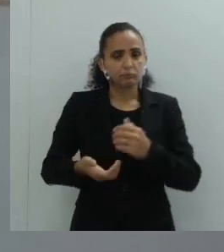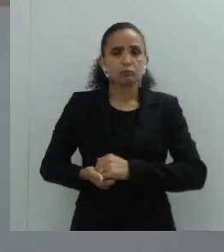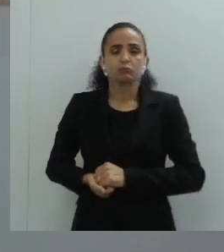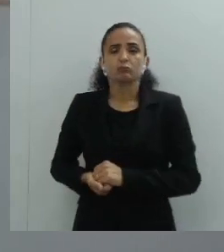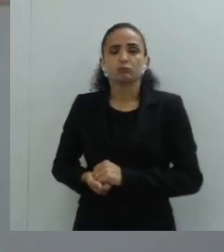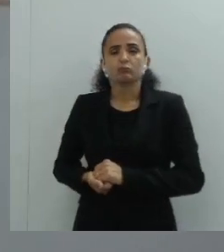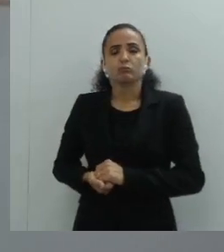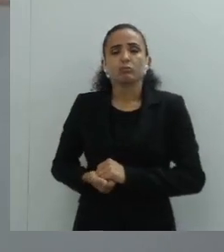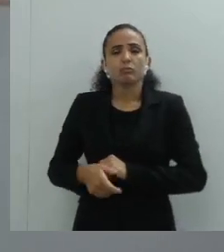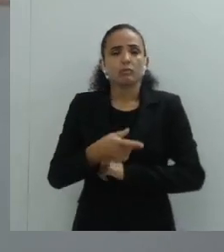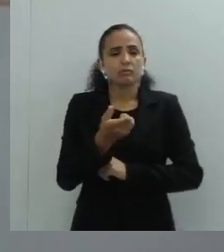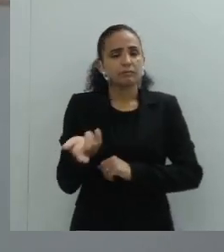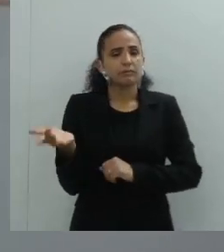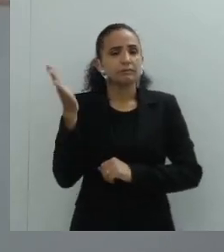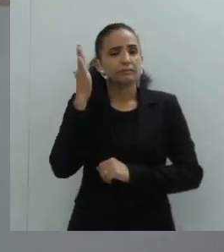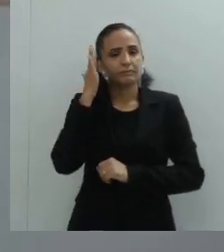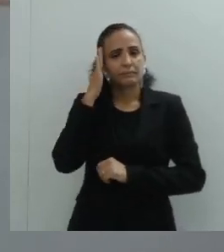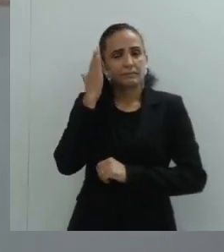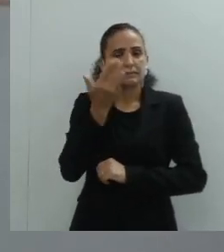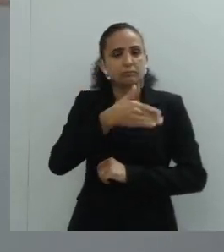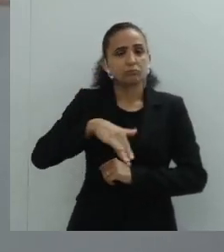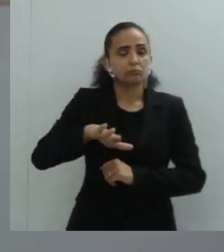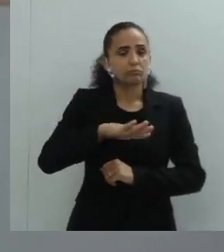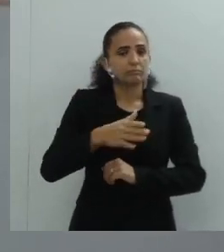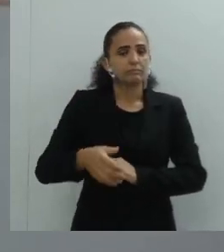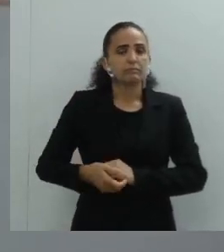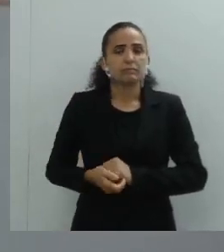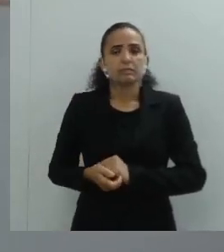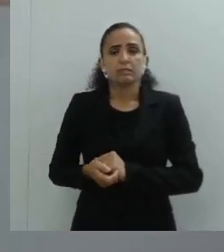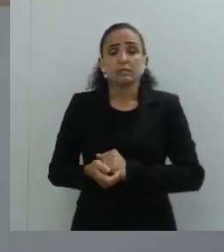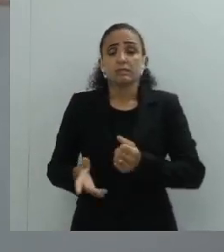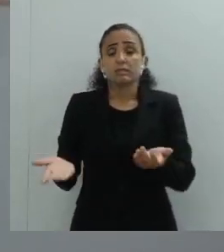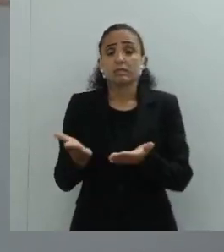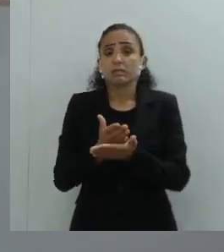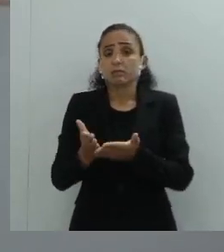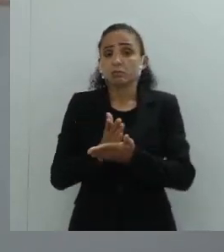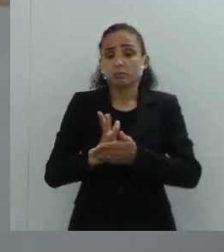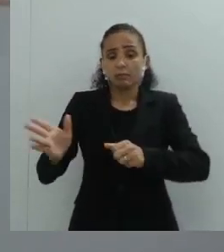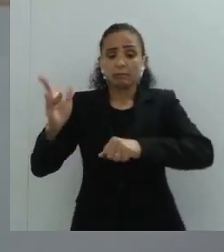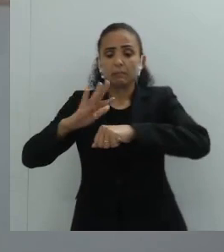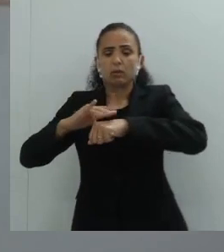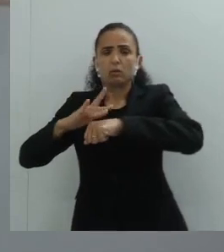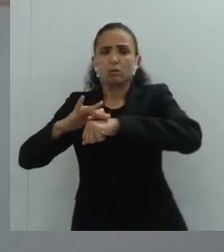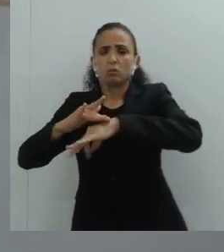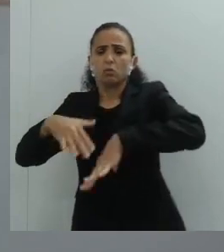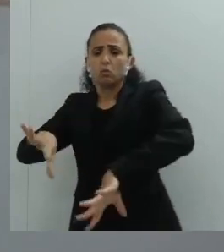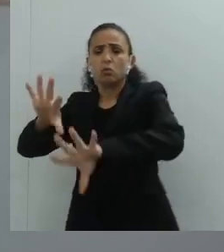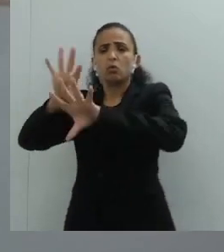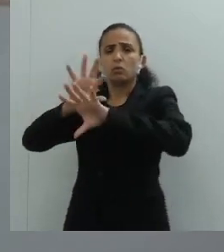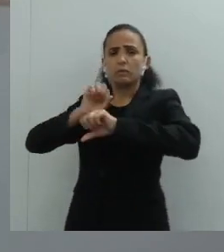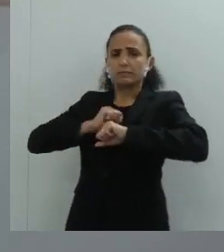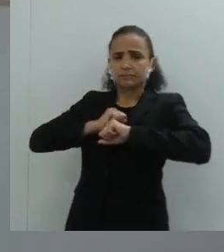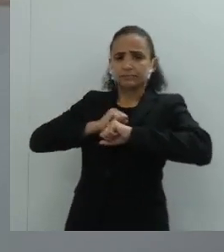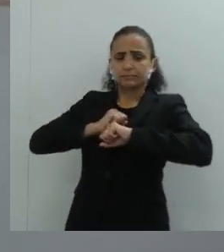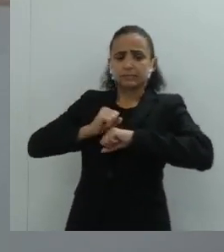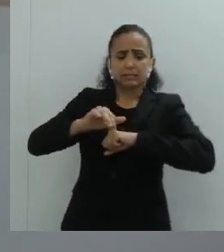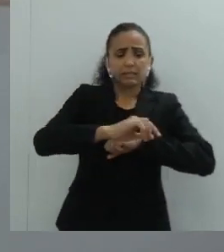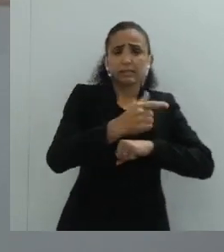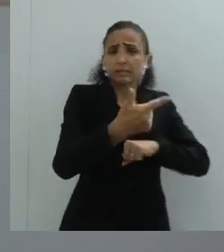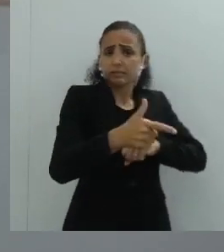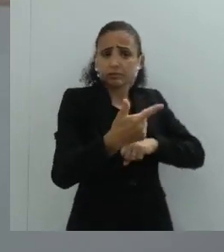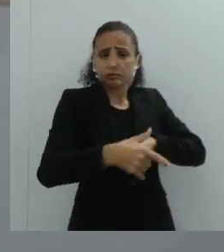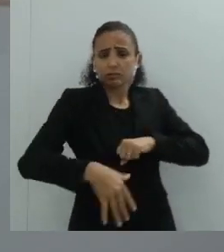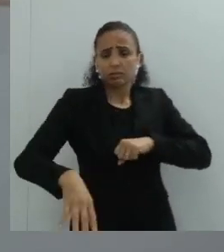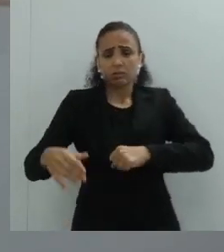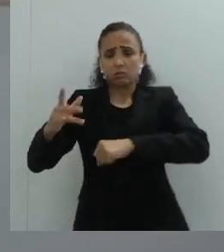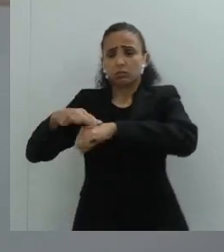Então, além disso, vão trazer também, infelizmente, doenças que não tinham aqui e vice-versa,